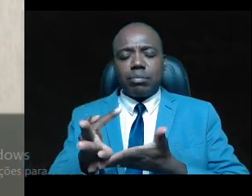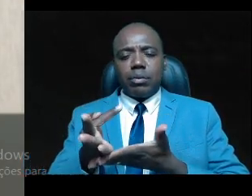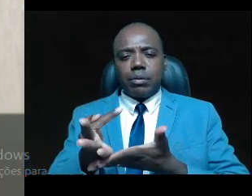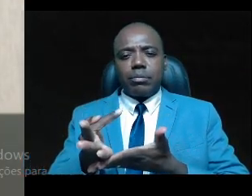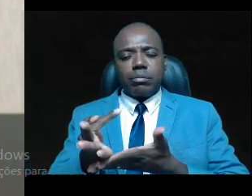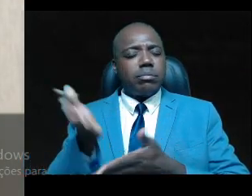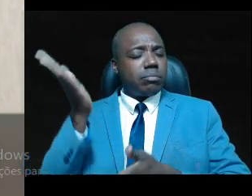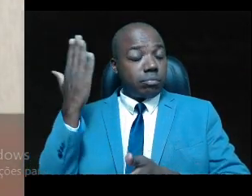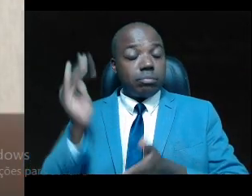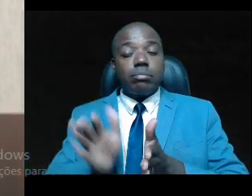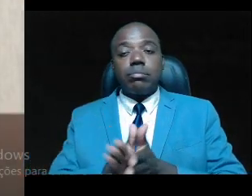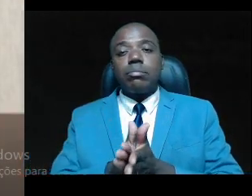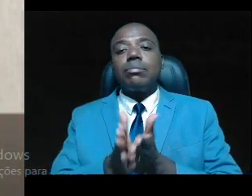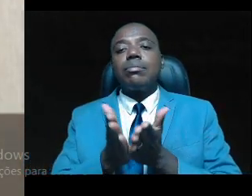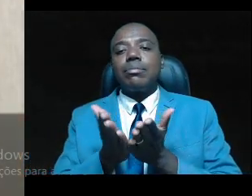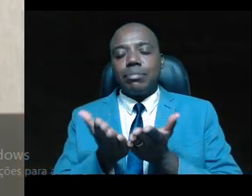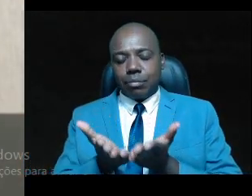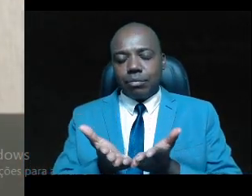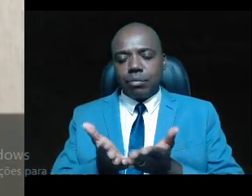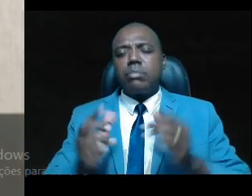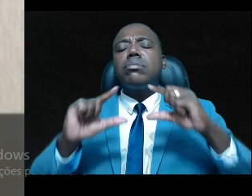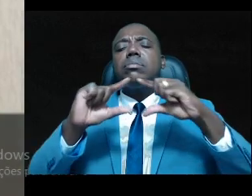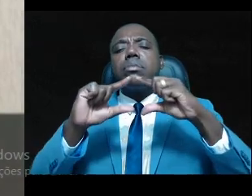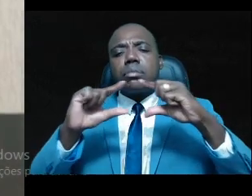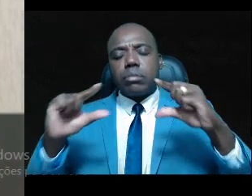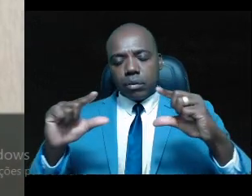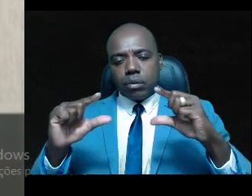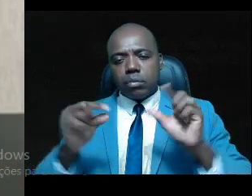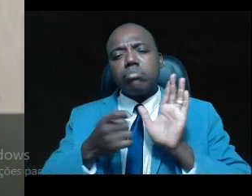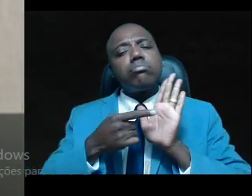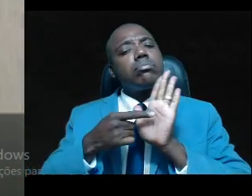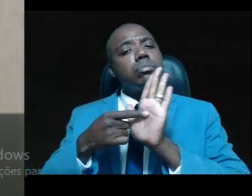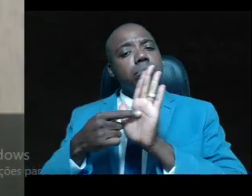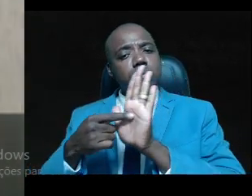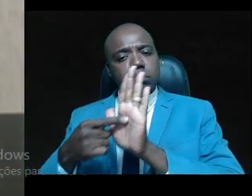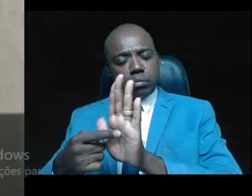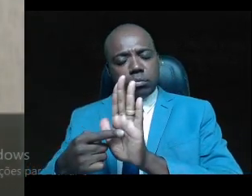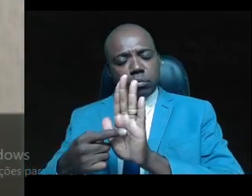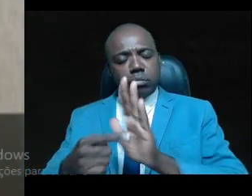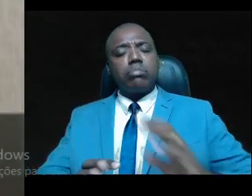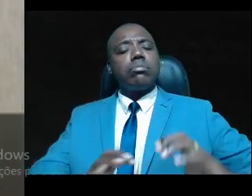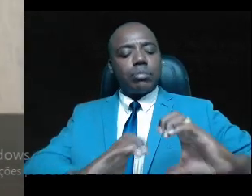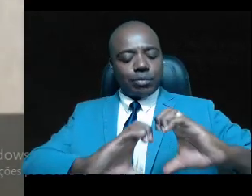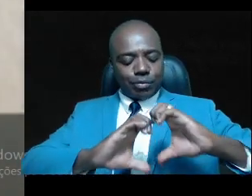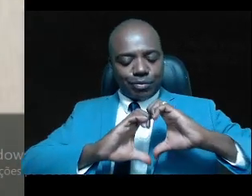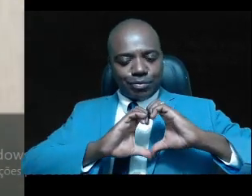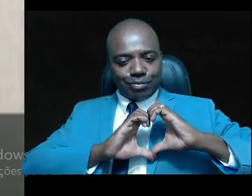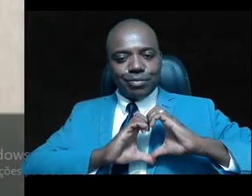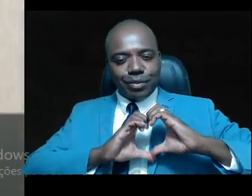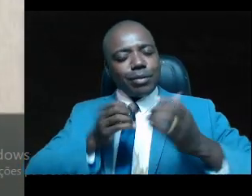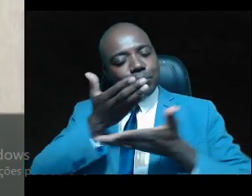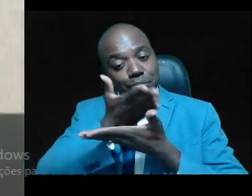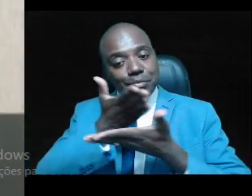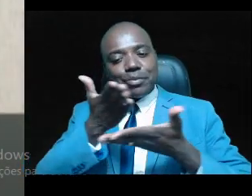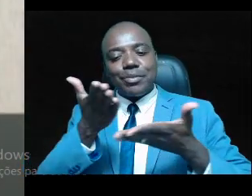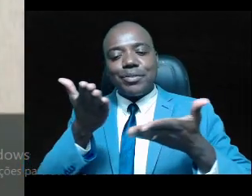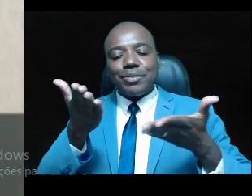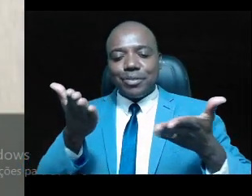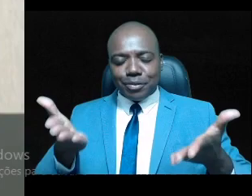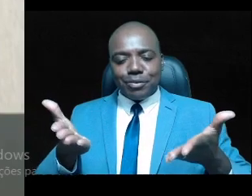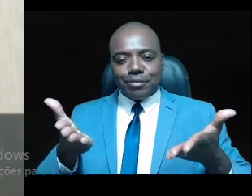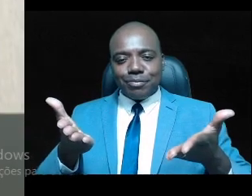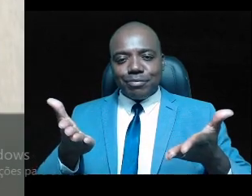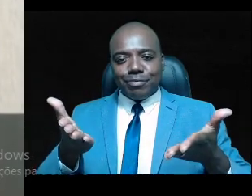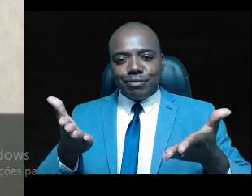Testamento. Que os versos que serão recitados a seguir possa cair dentro dos vossos corações, trazendo